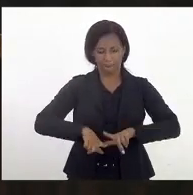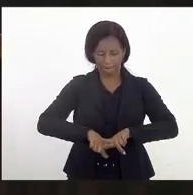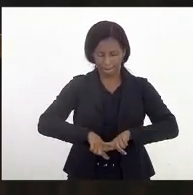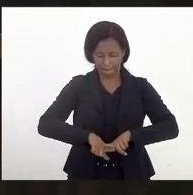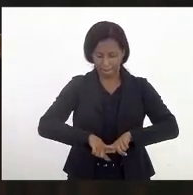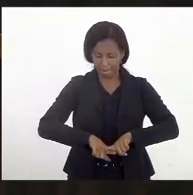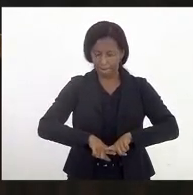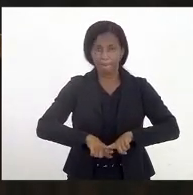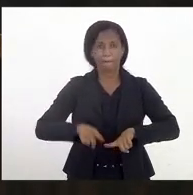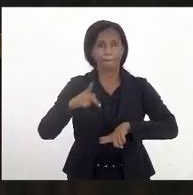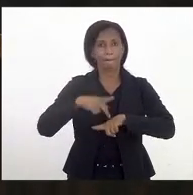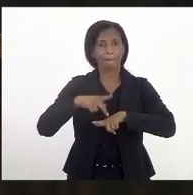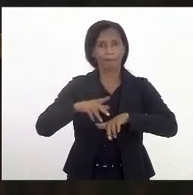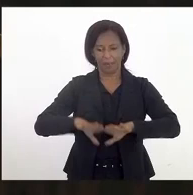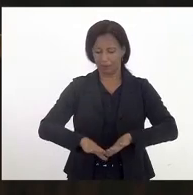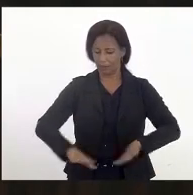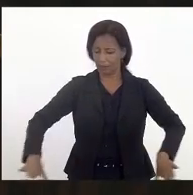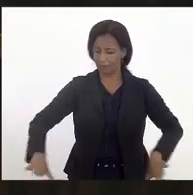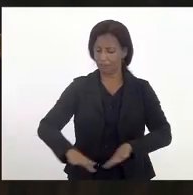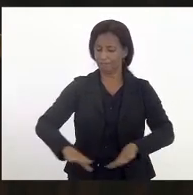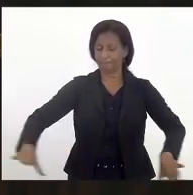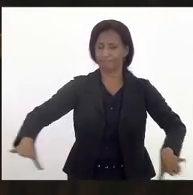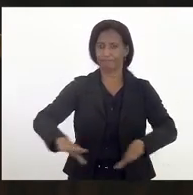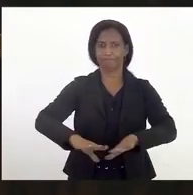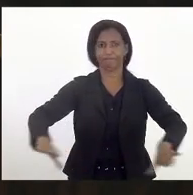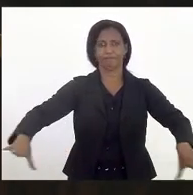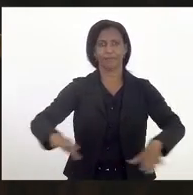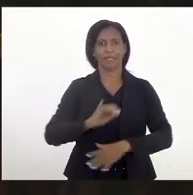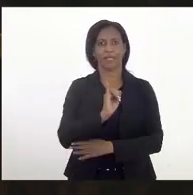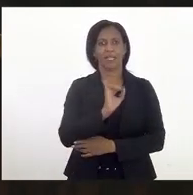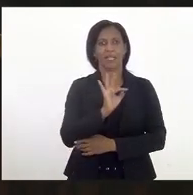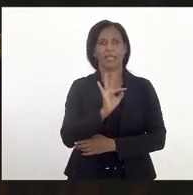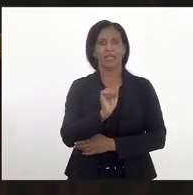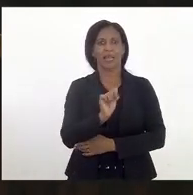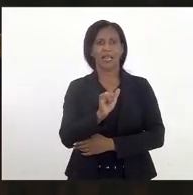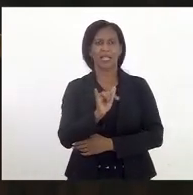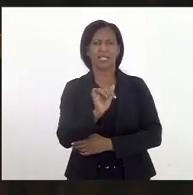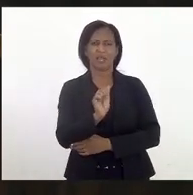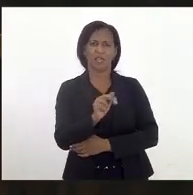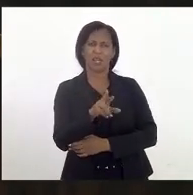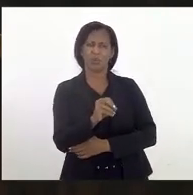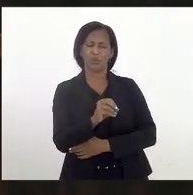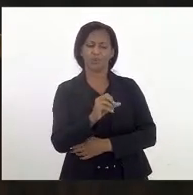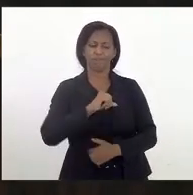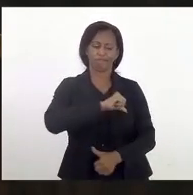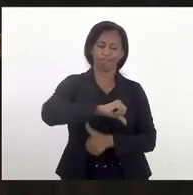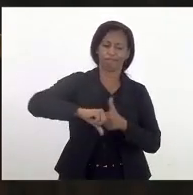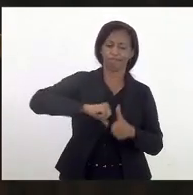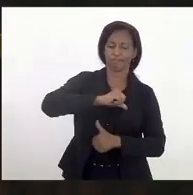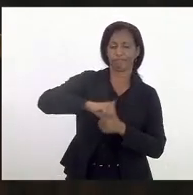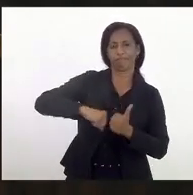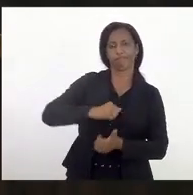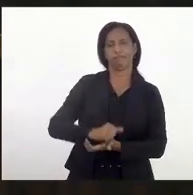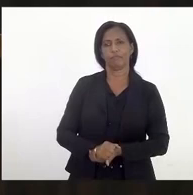Oi gente cortou nesse prédio aqui da presidência então a gente faz tudo com muito